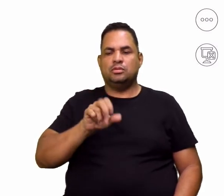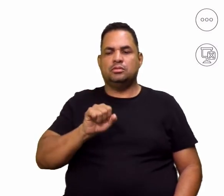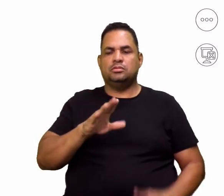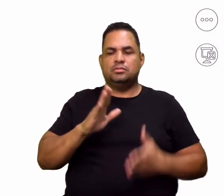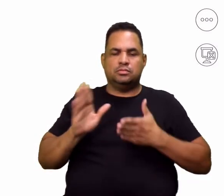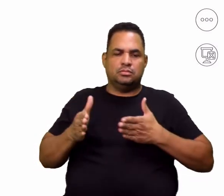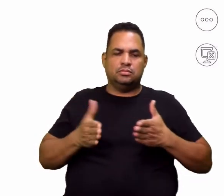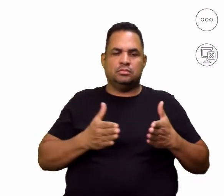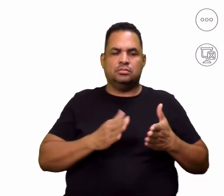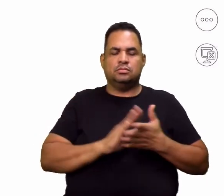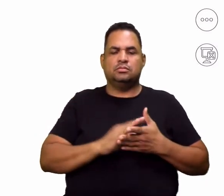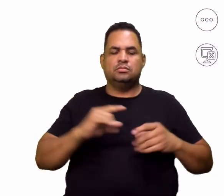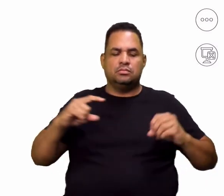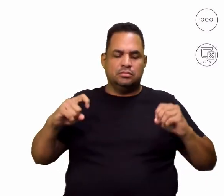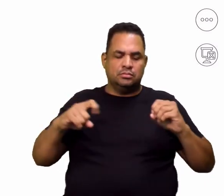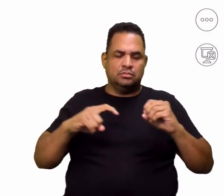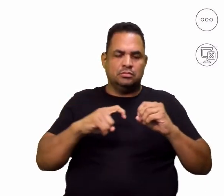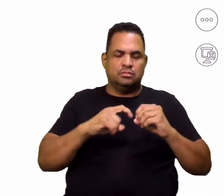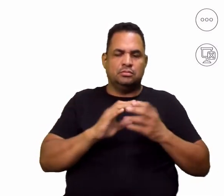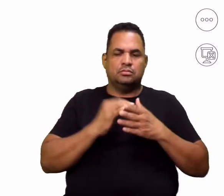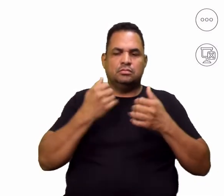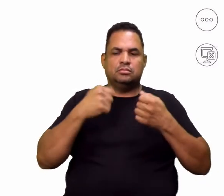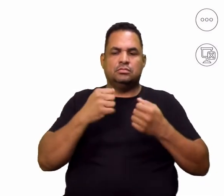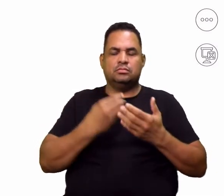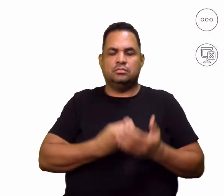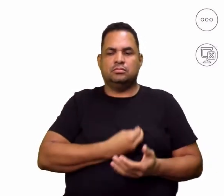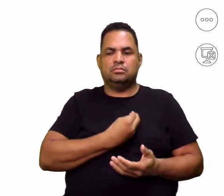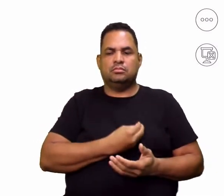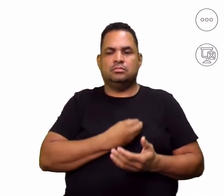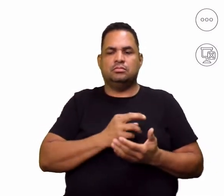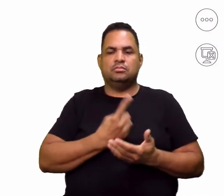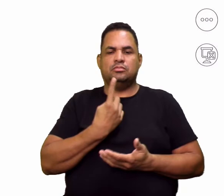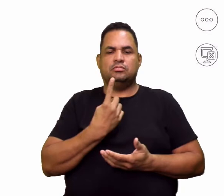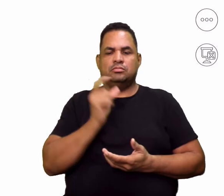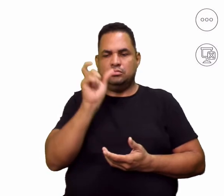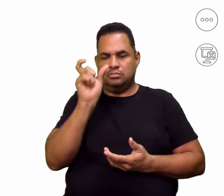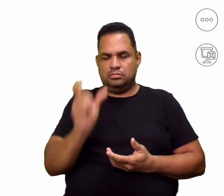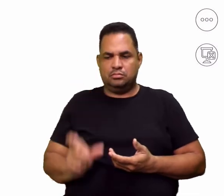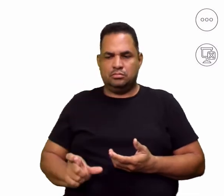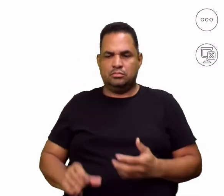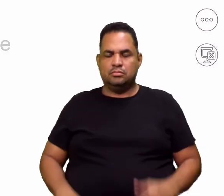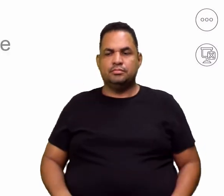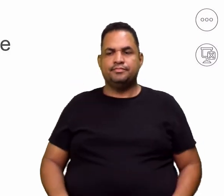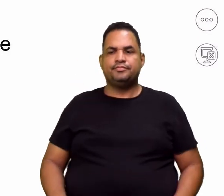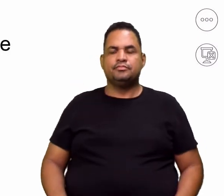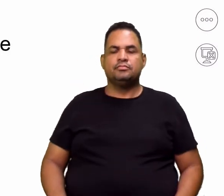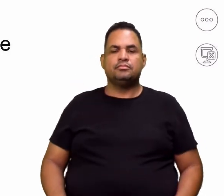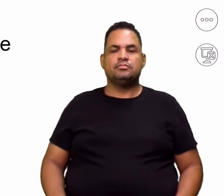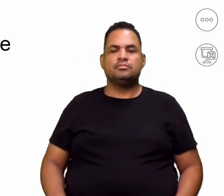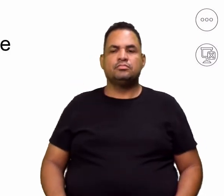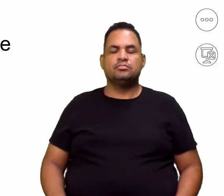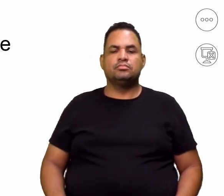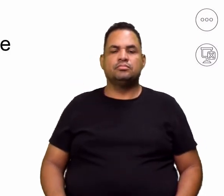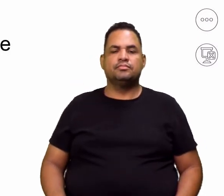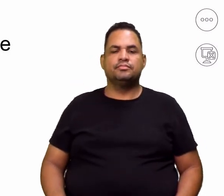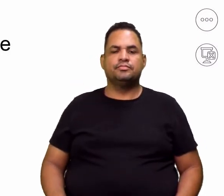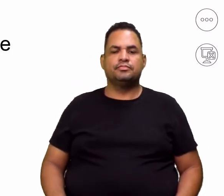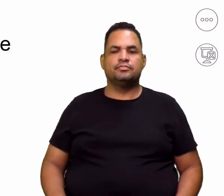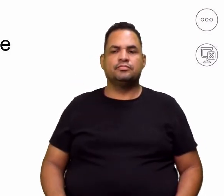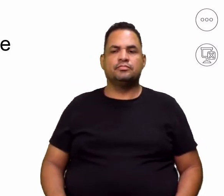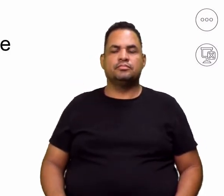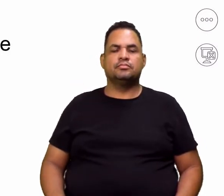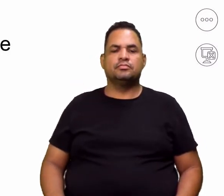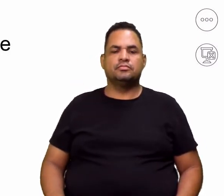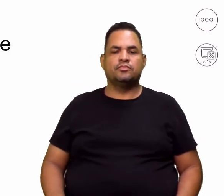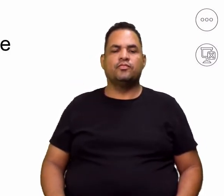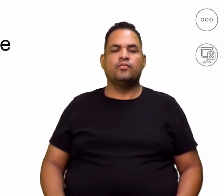os espermatozoides e os óvulos podem estar presentes num único indivíduo, tá bom? Então vamos lá. Manifesta a